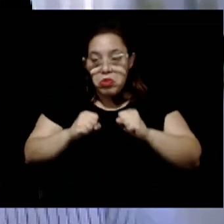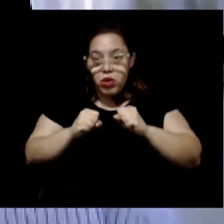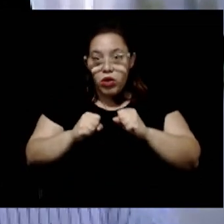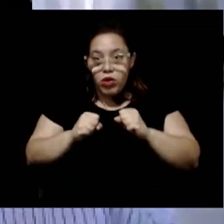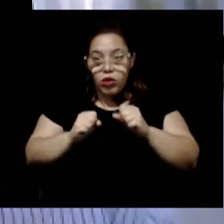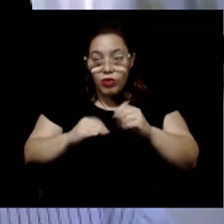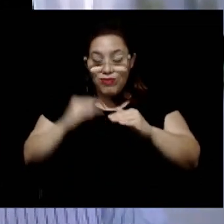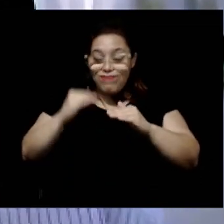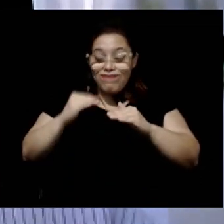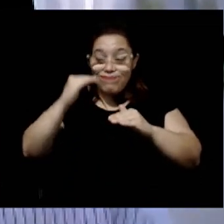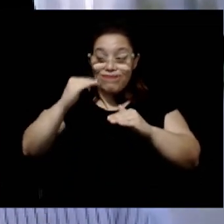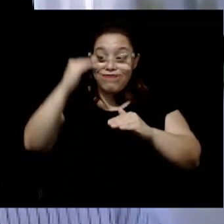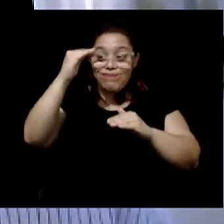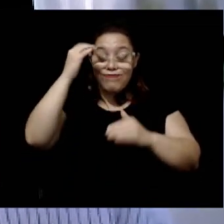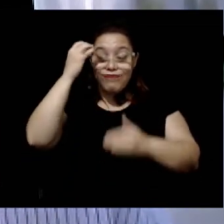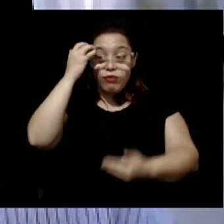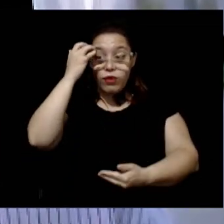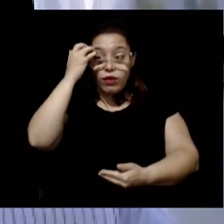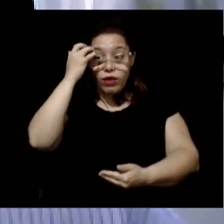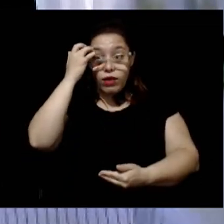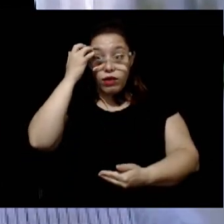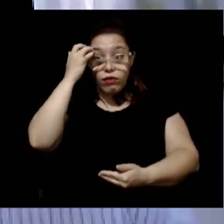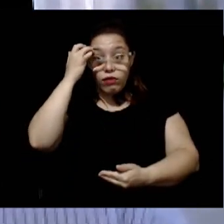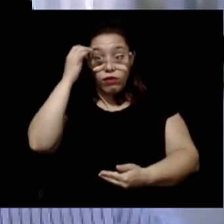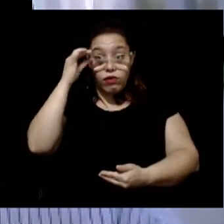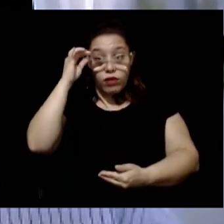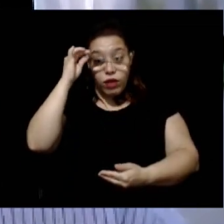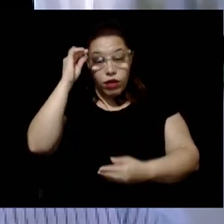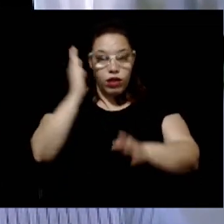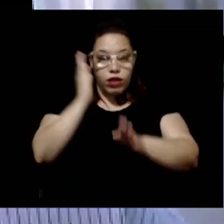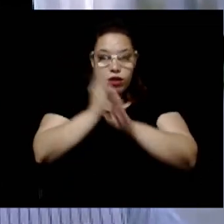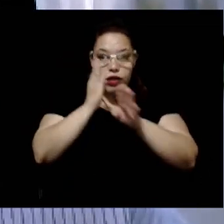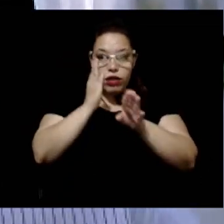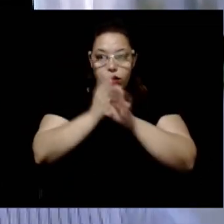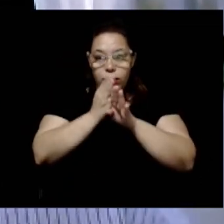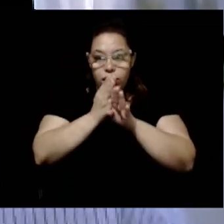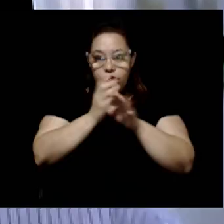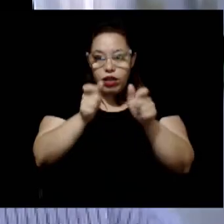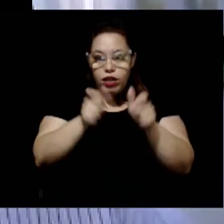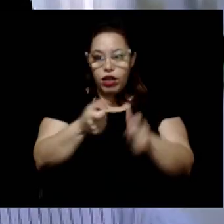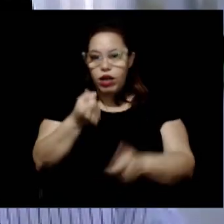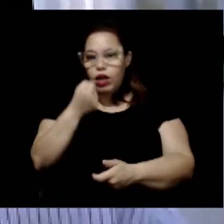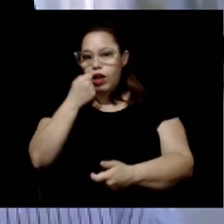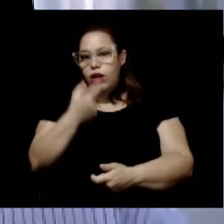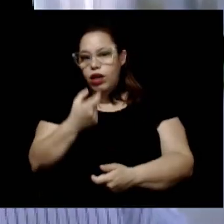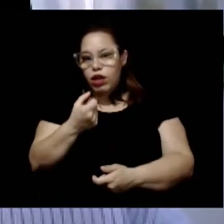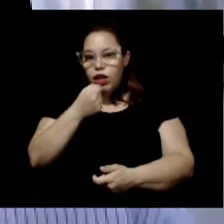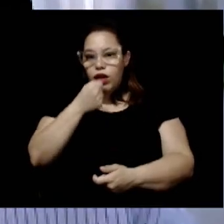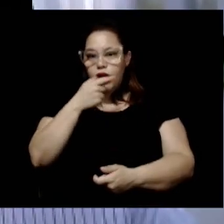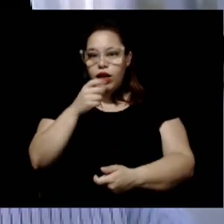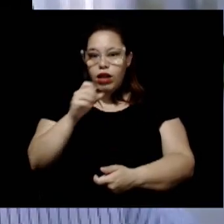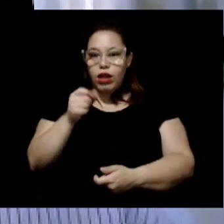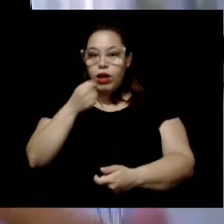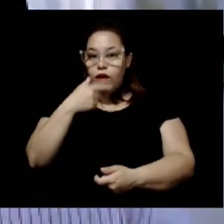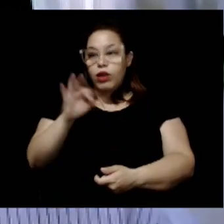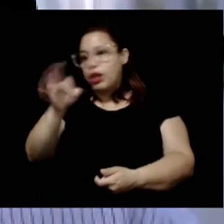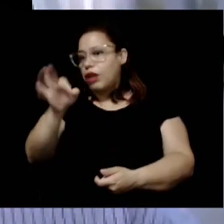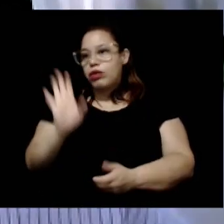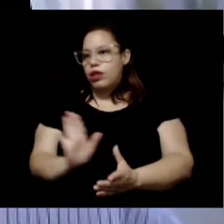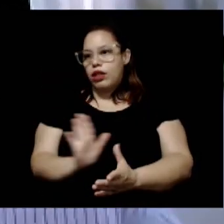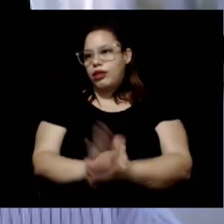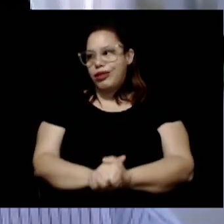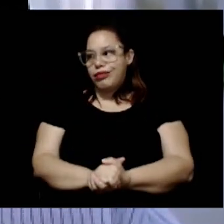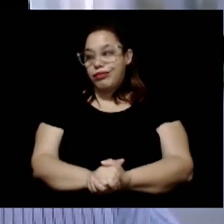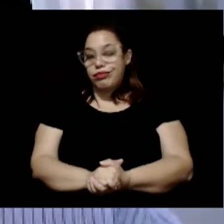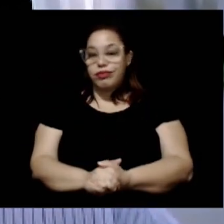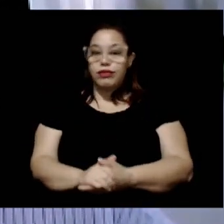E nós não encontramos para essa síndrome aquele remédio que a gente diga, toma essa pílula e está resolvido, né? Então varia muito